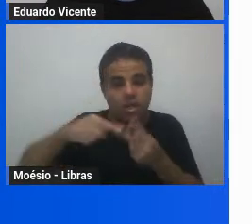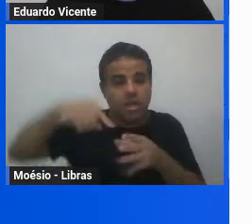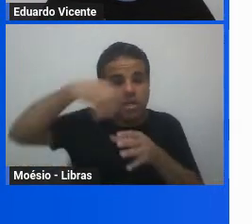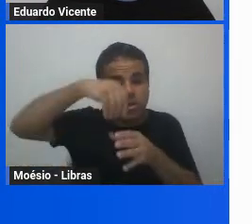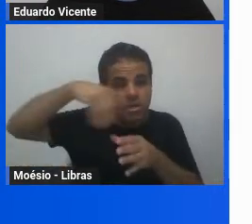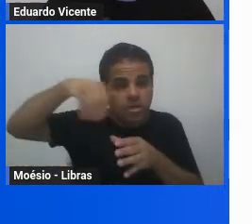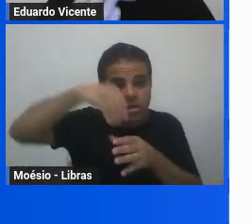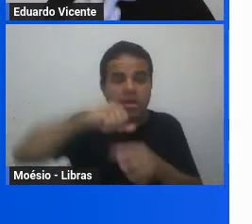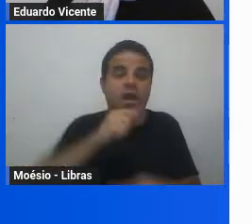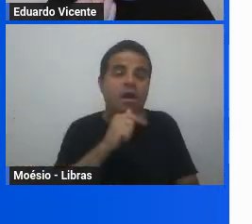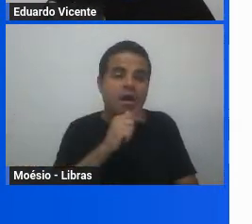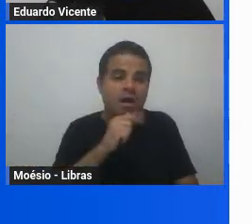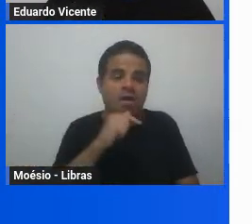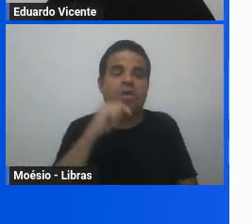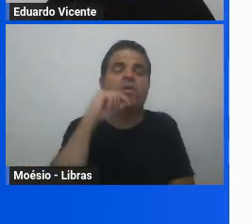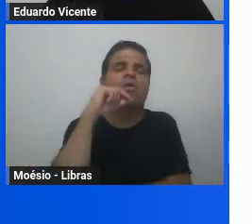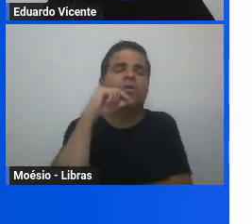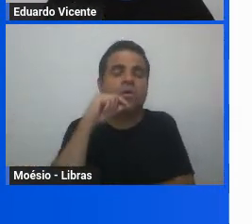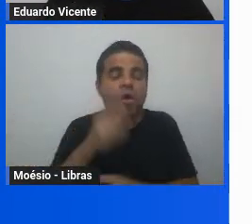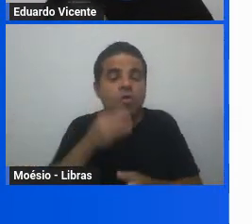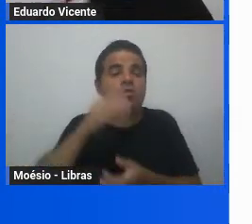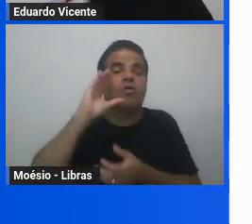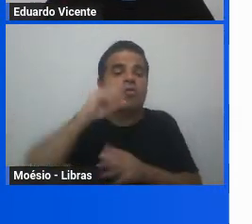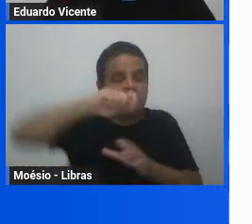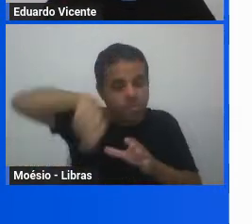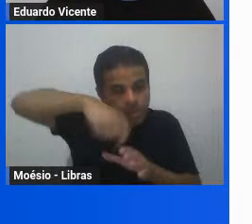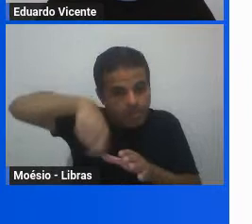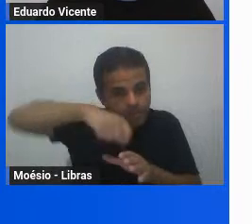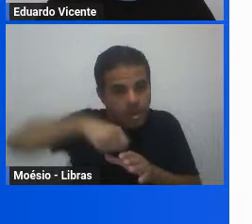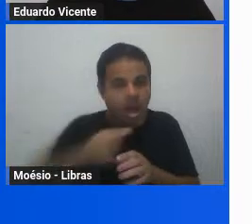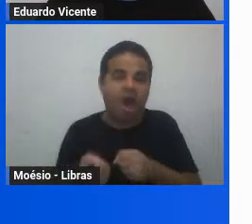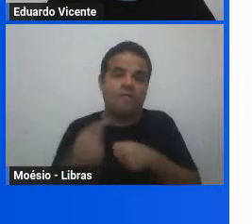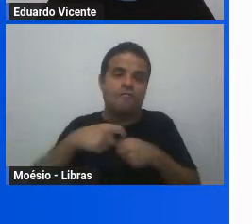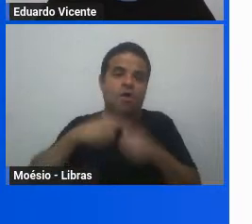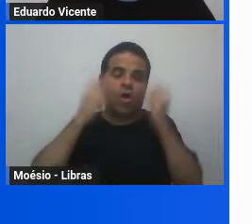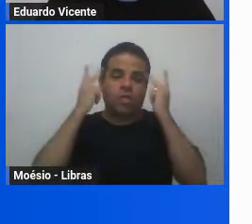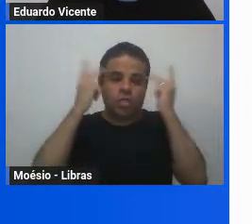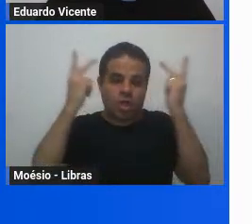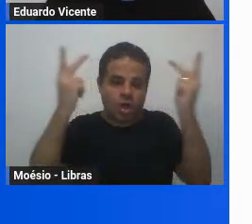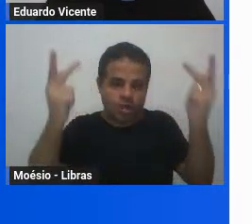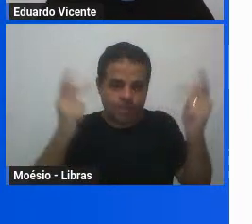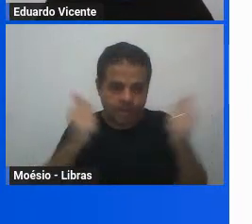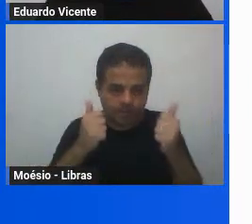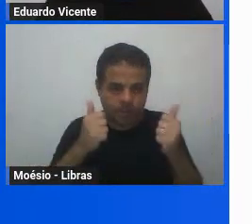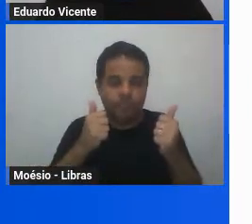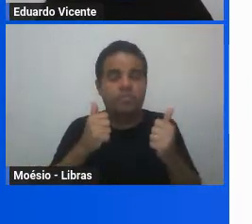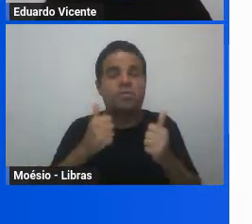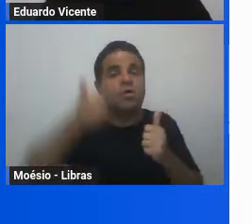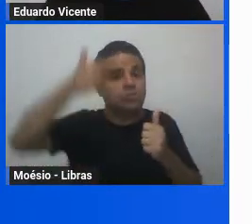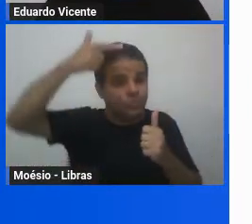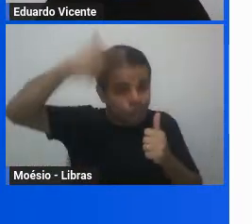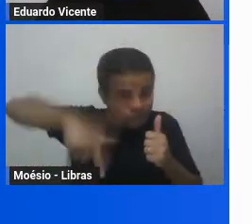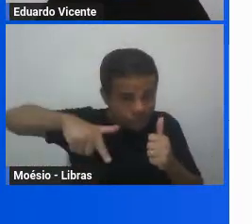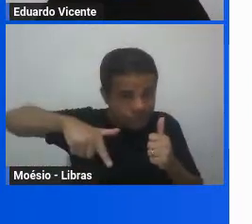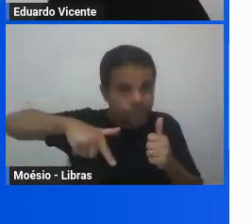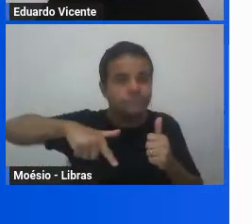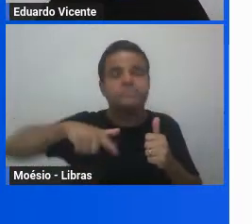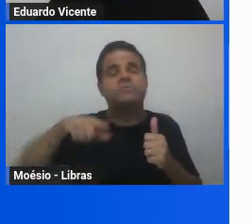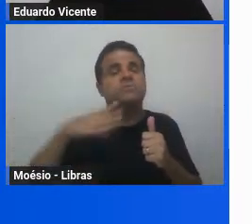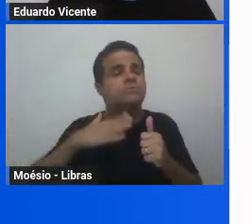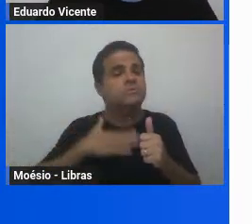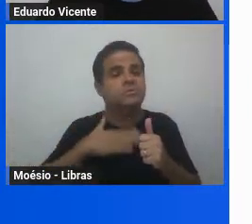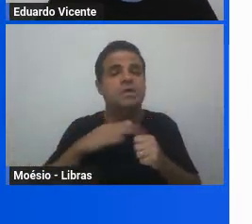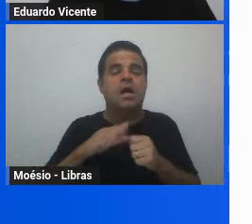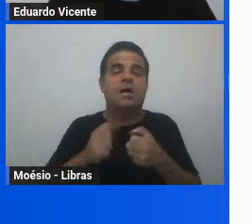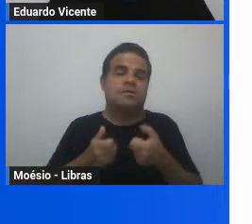com água, ele tomando, logo ele vai melhorar. Vou repetir novamente a